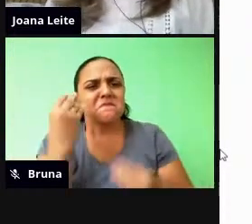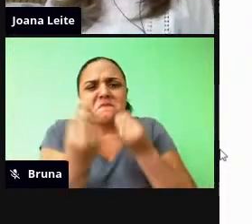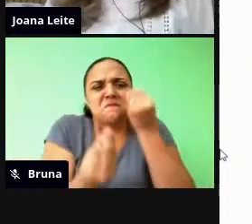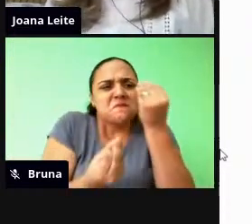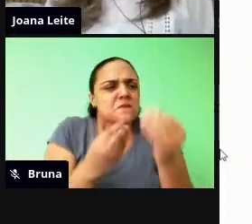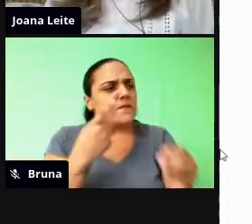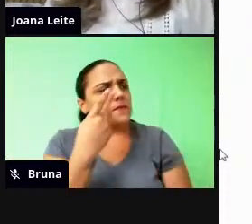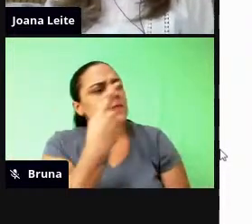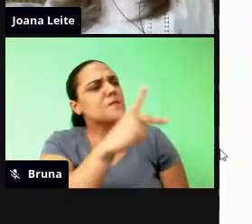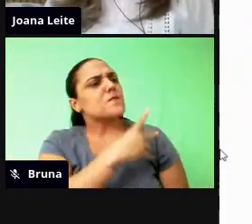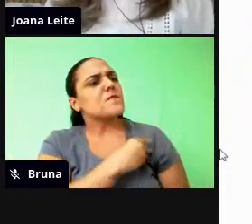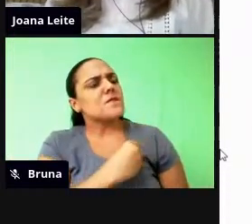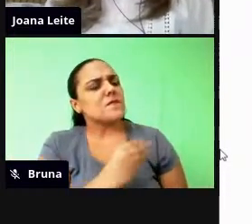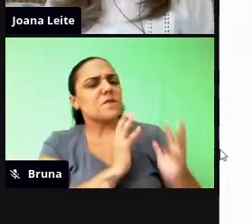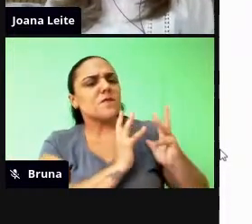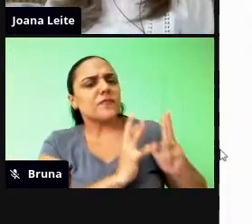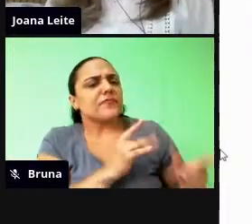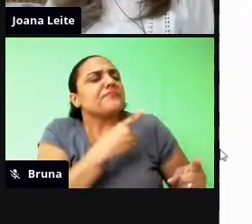sabe?